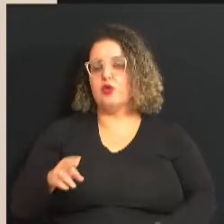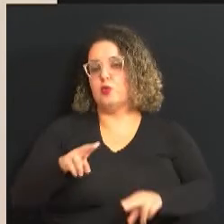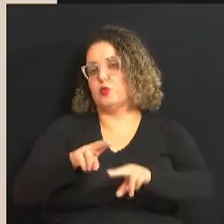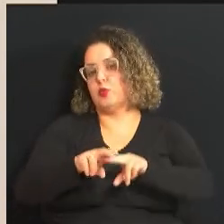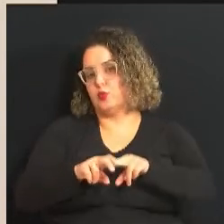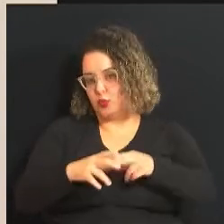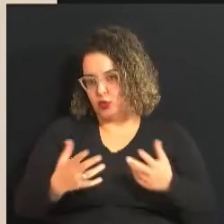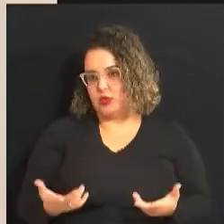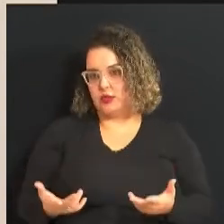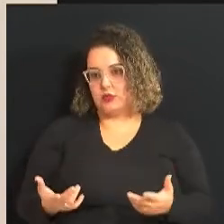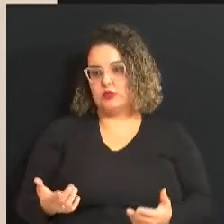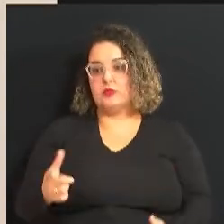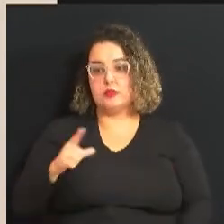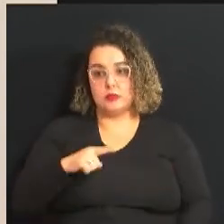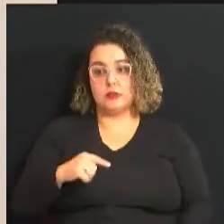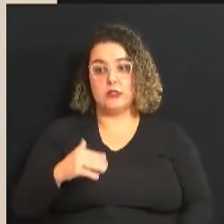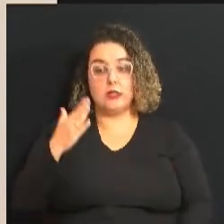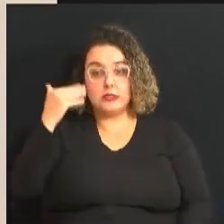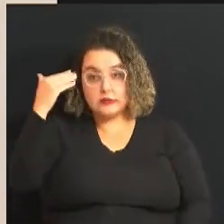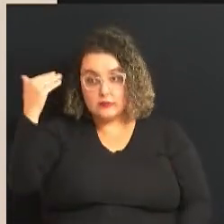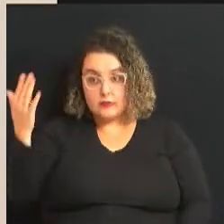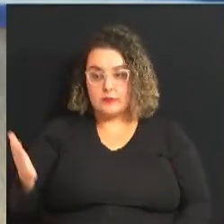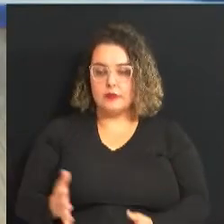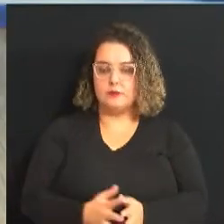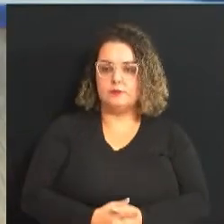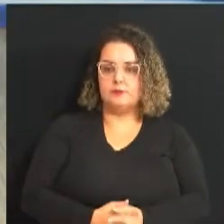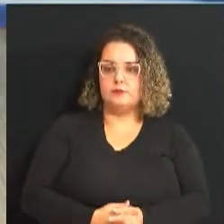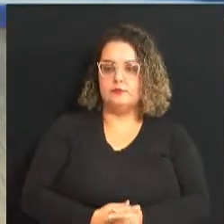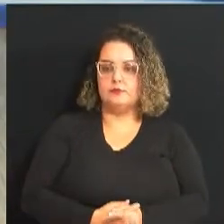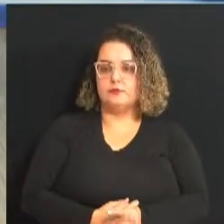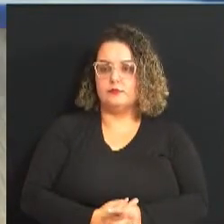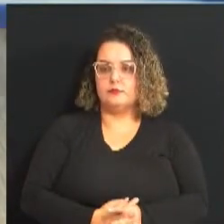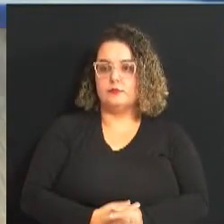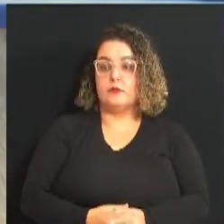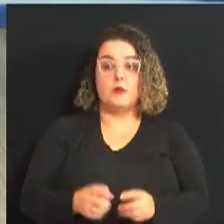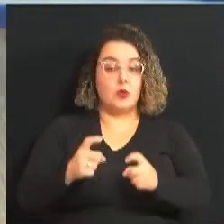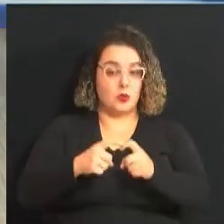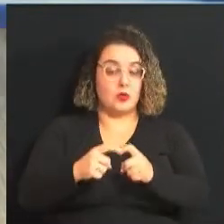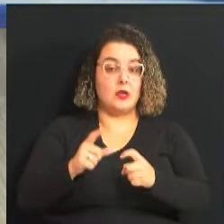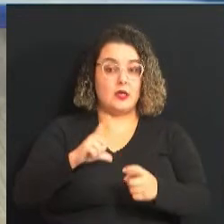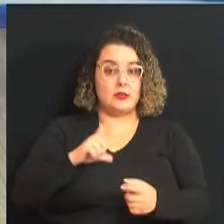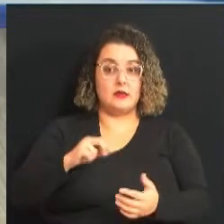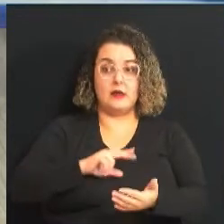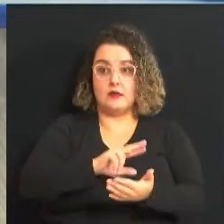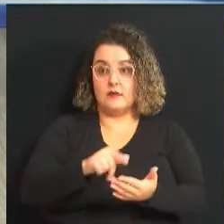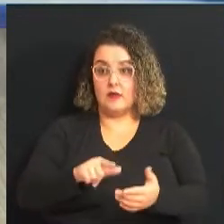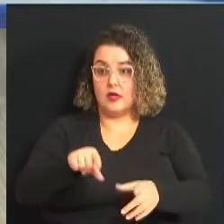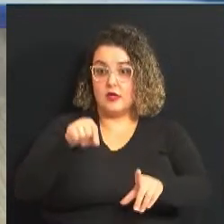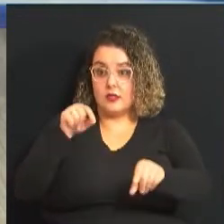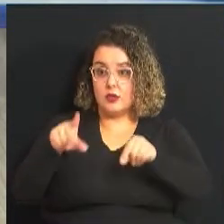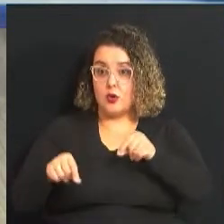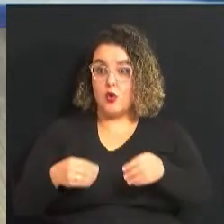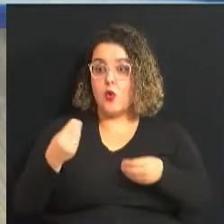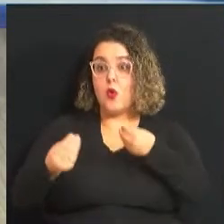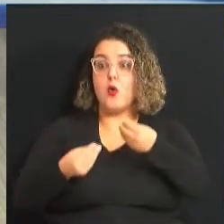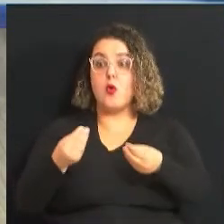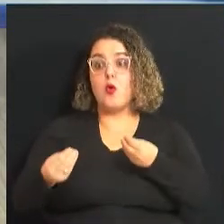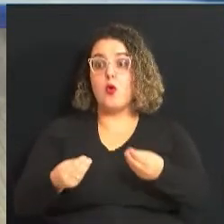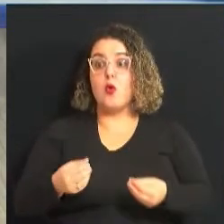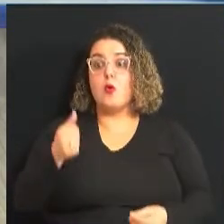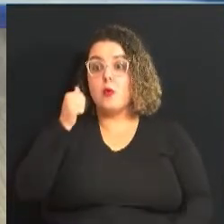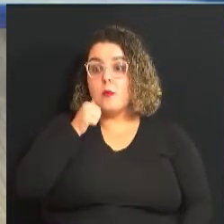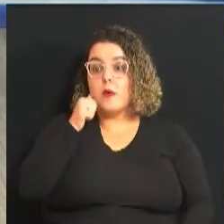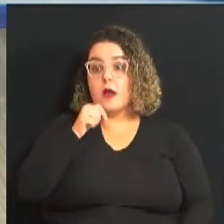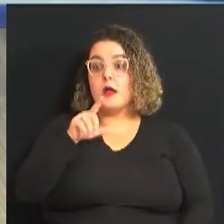esse destaque. Doutora, já que tem tanta opção, como que a mulher escolhe qual é a melhor